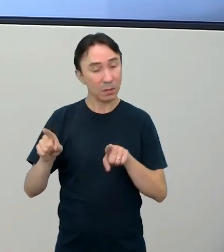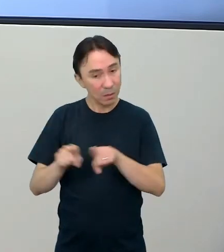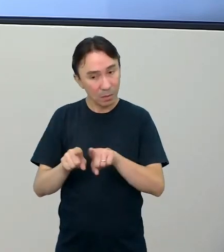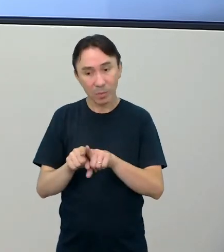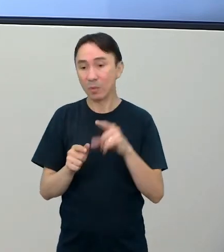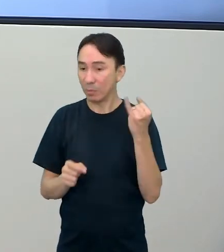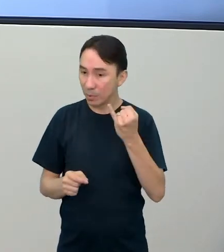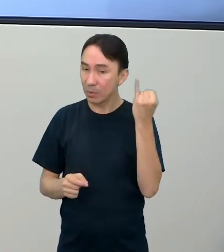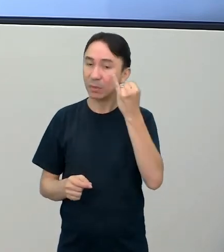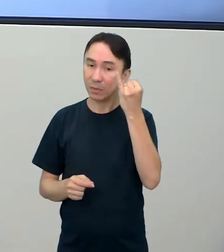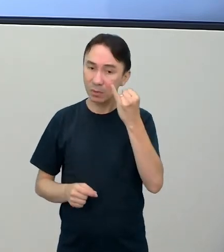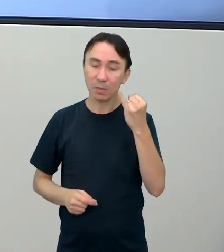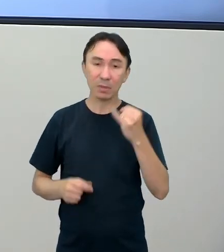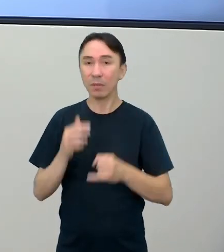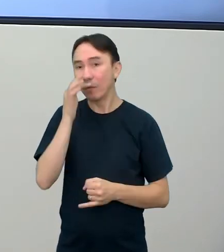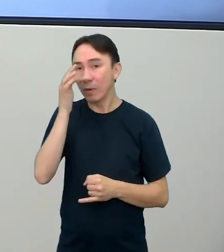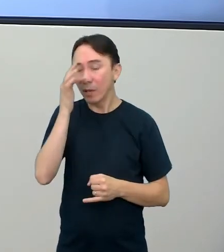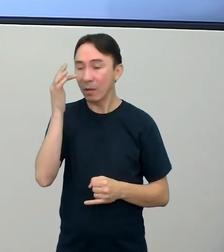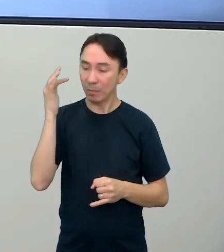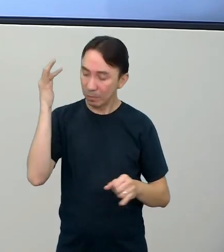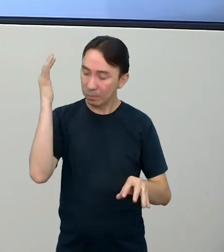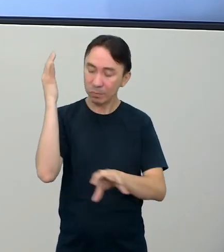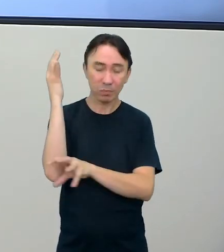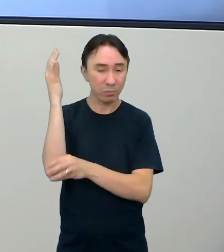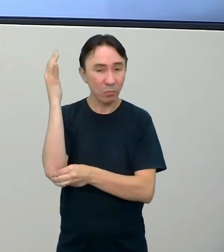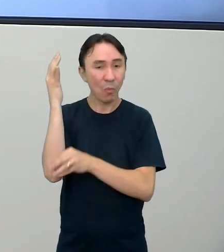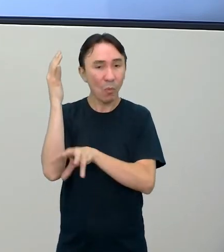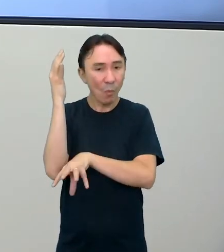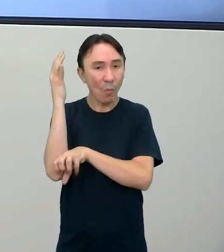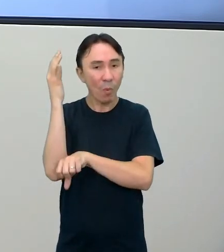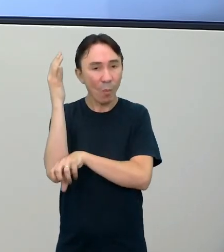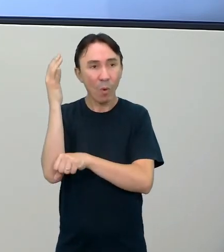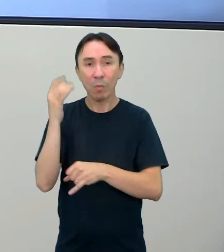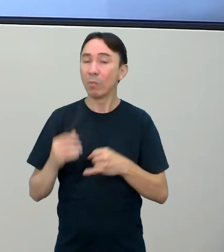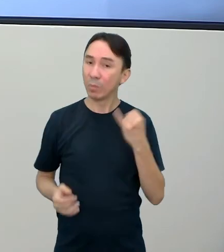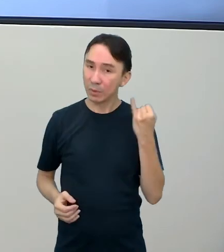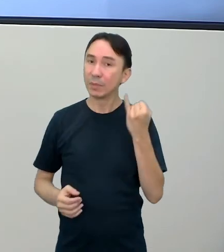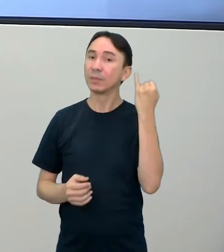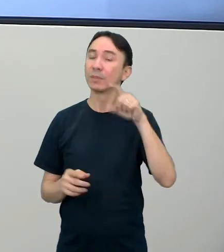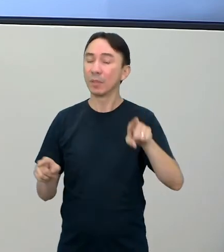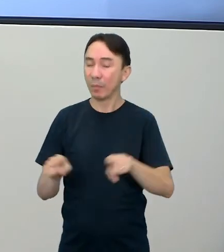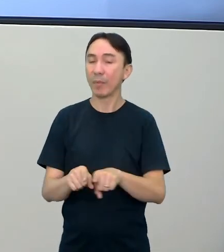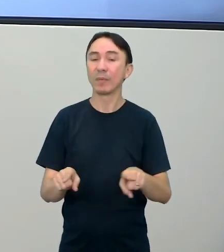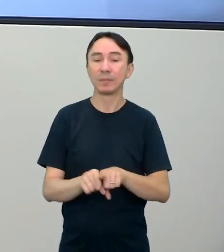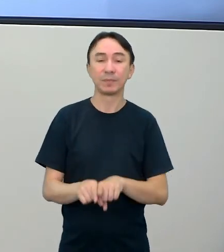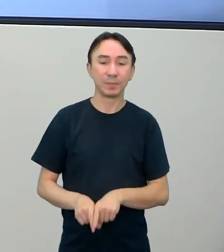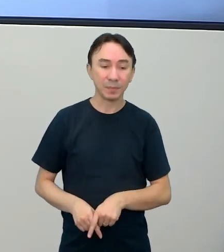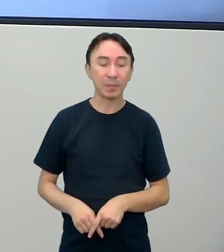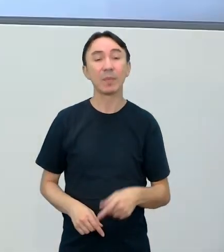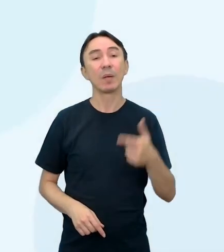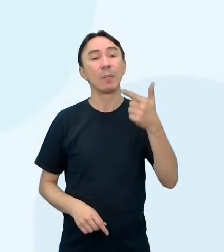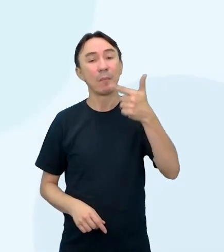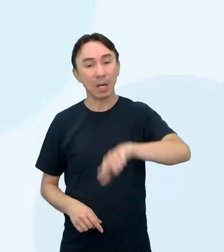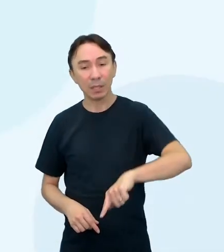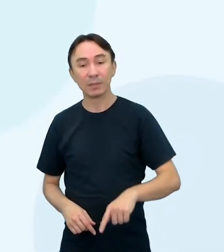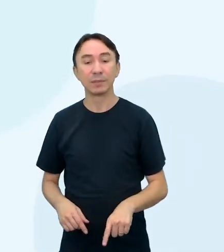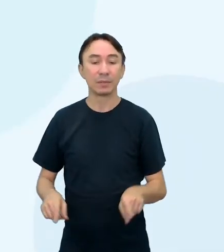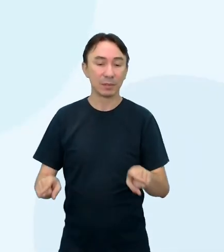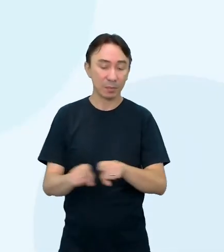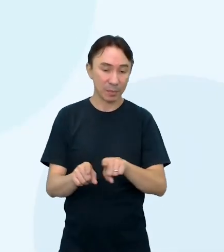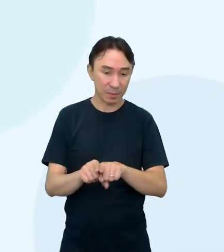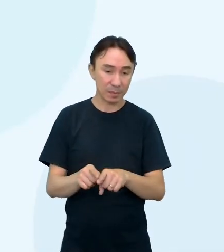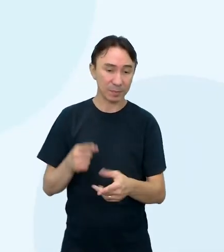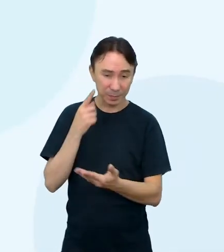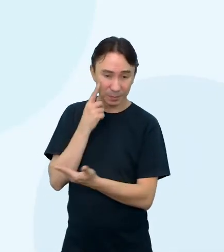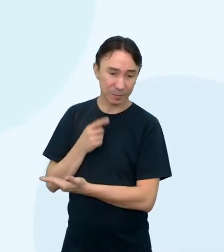quantidades menores. Nós temos ainda também, mas não menos importante, o processo de precipitação, ou também pode